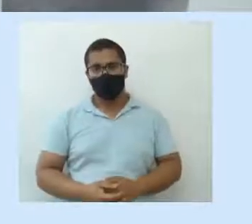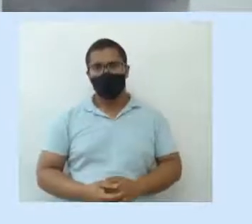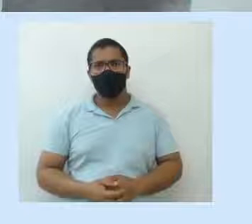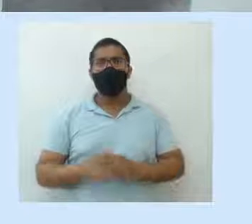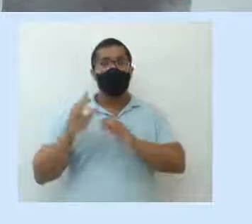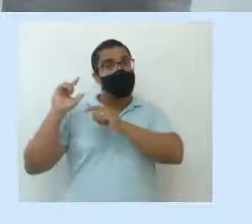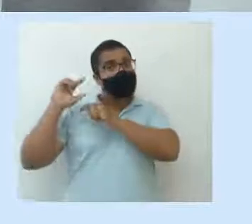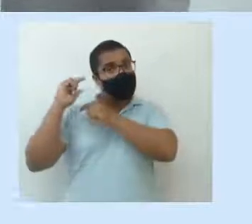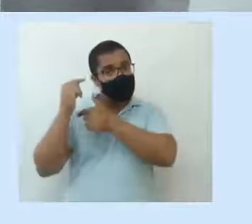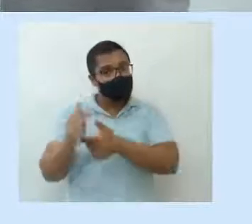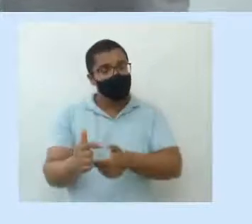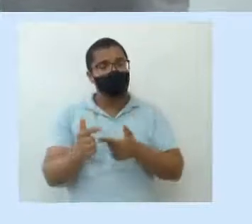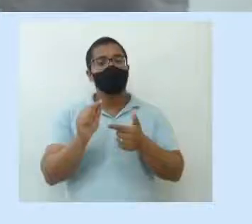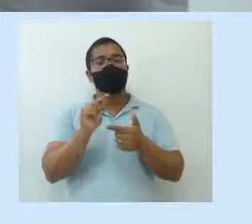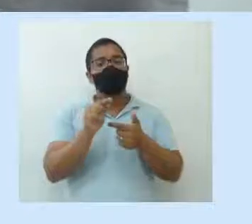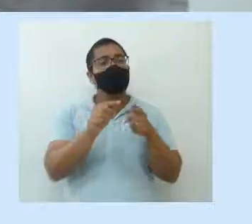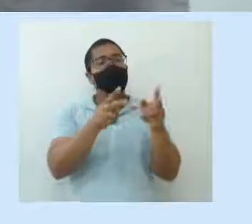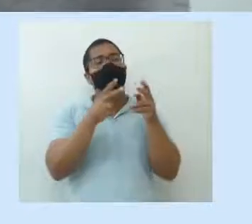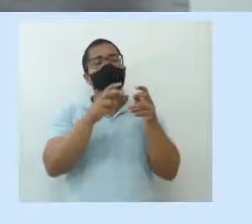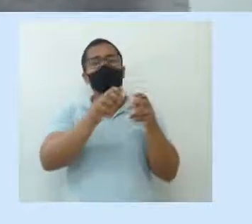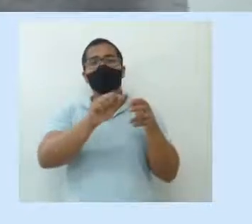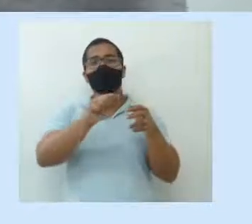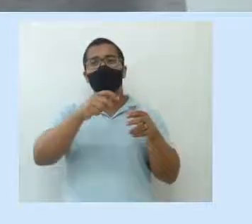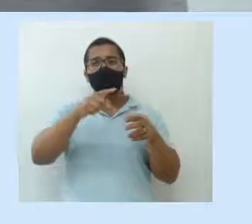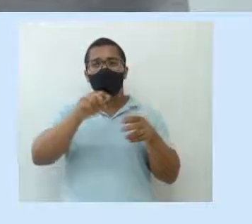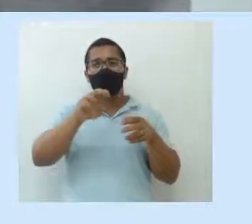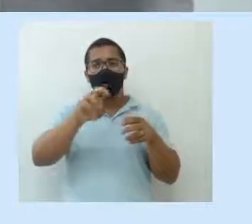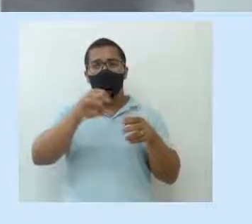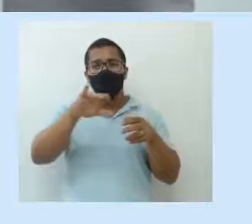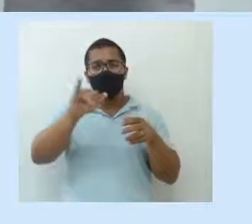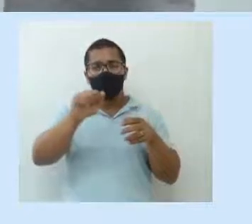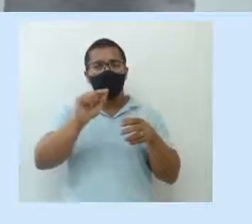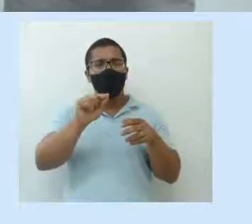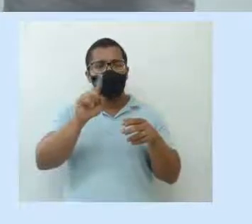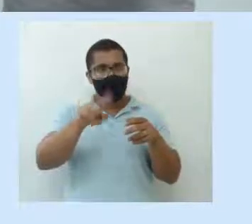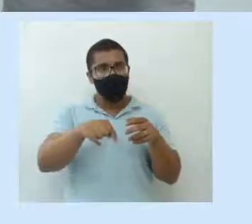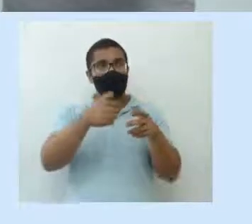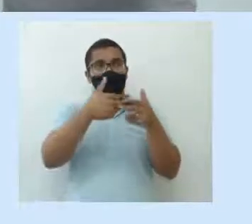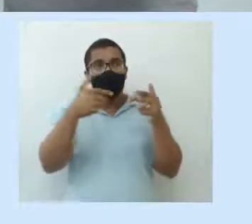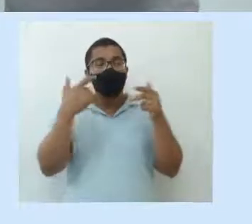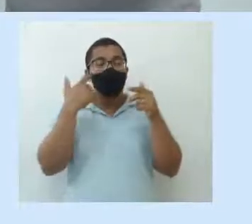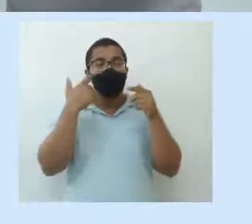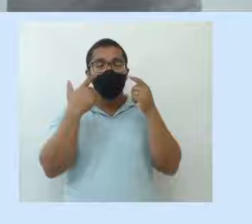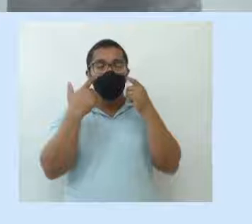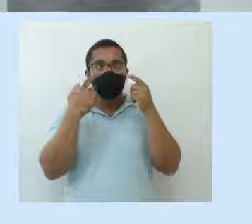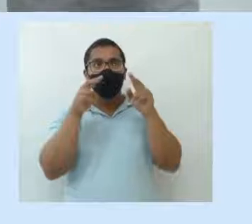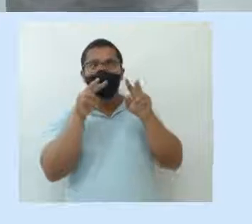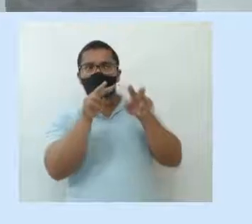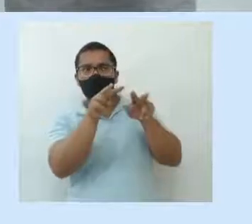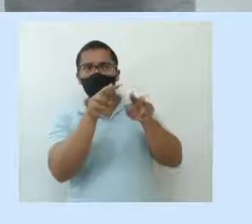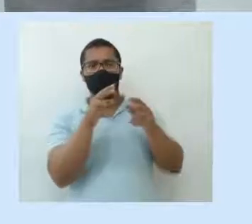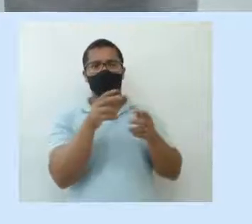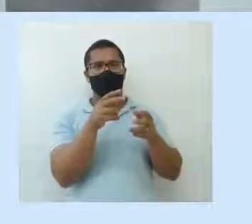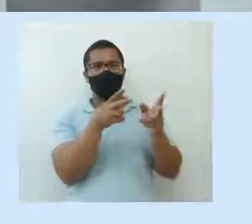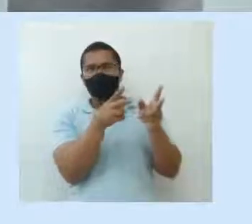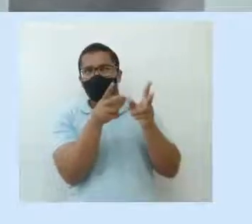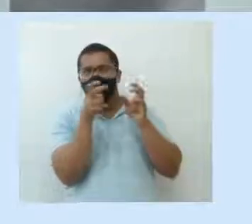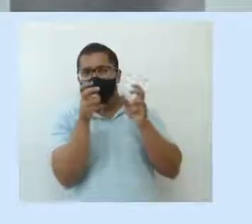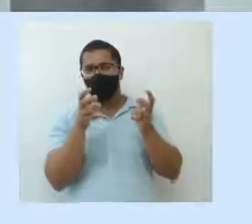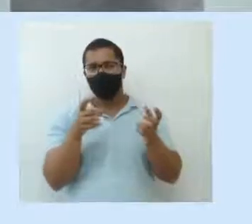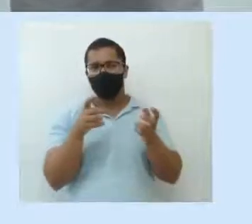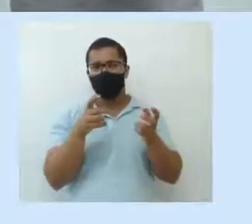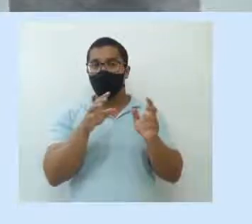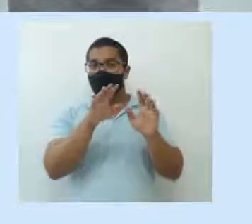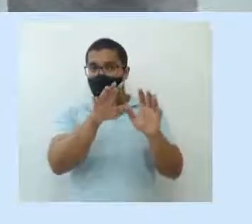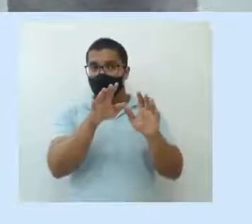a aparência é entendida como a forma como nossos sentidos apreendem um objeto, opondo-se